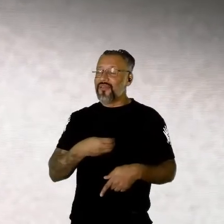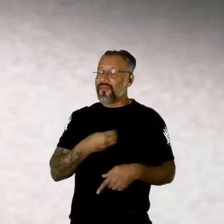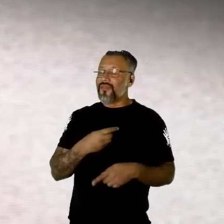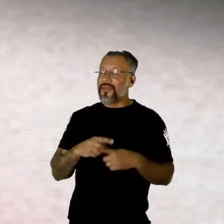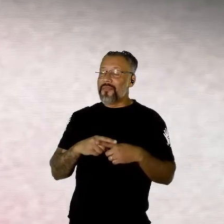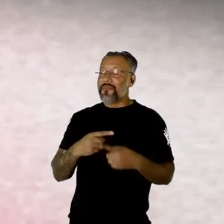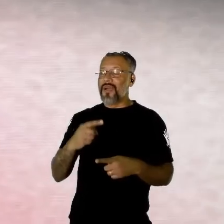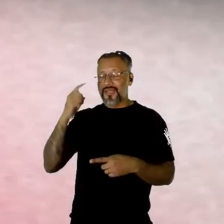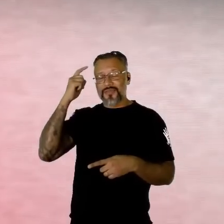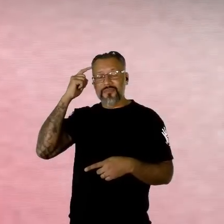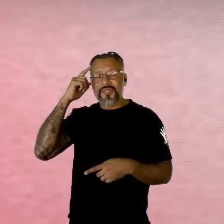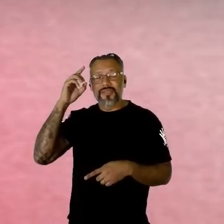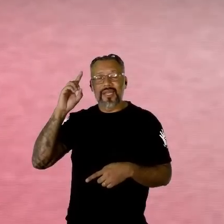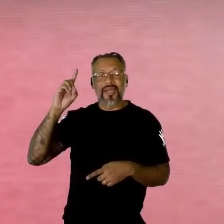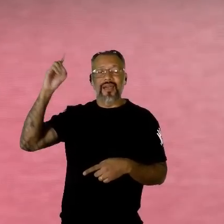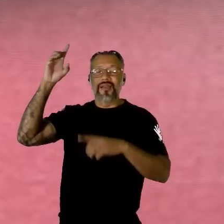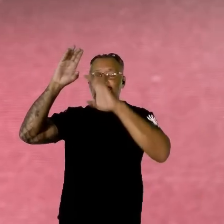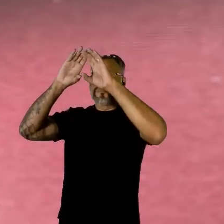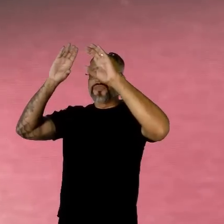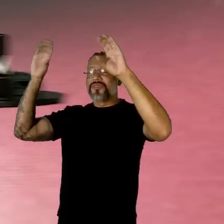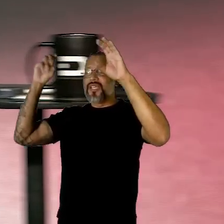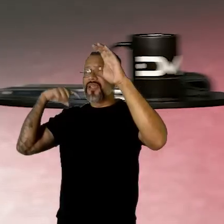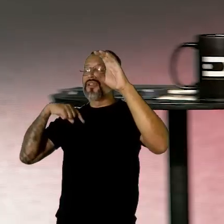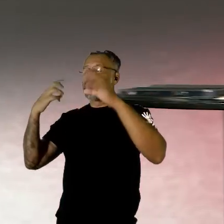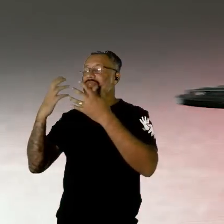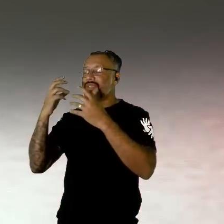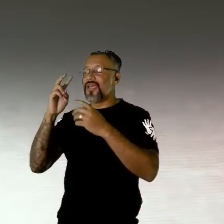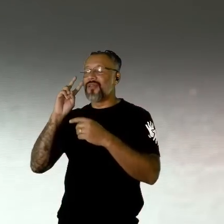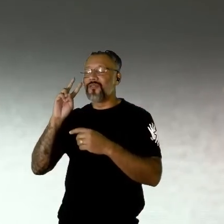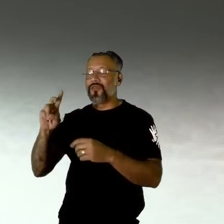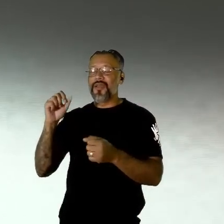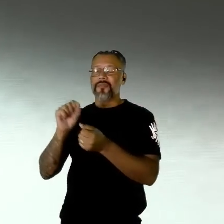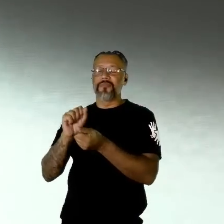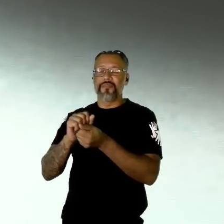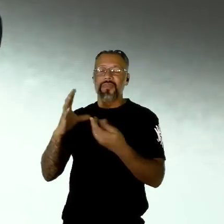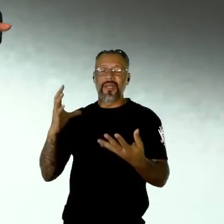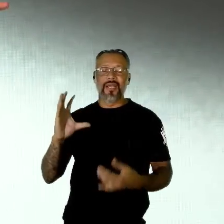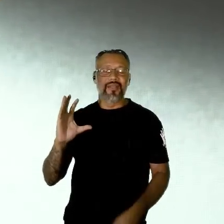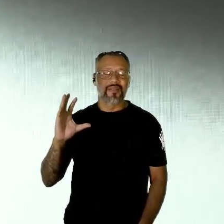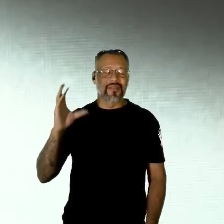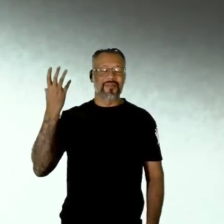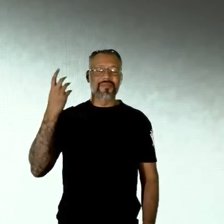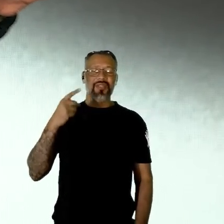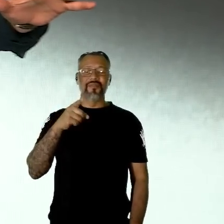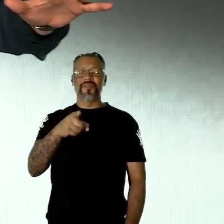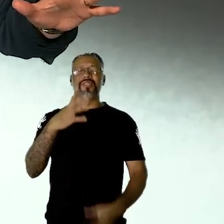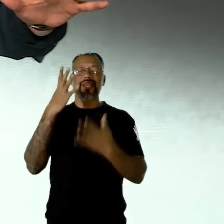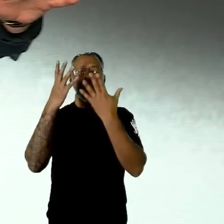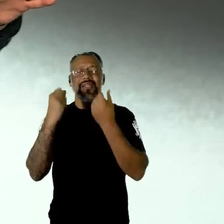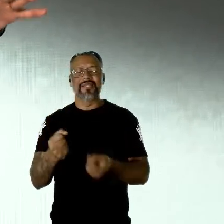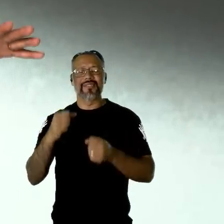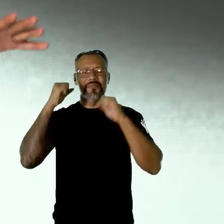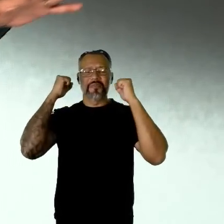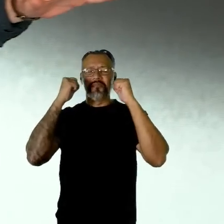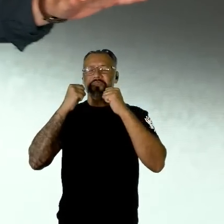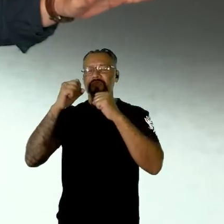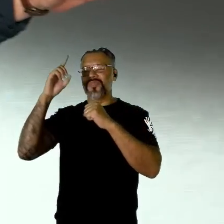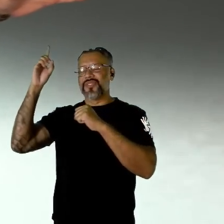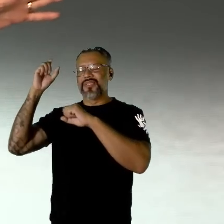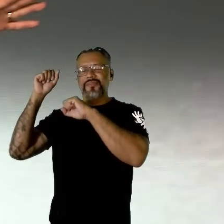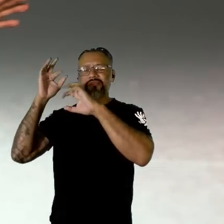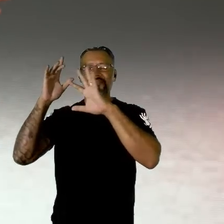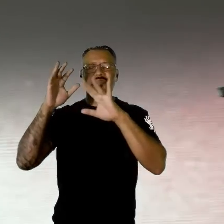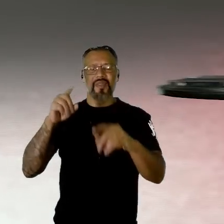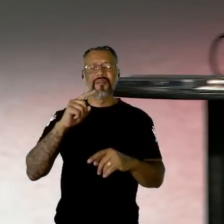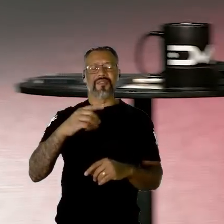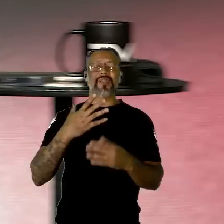eu quero ver milagre vai falando vai falando receba poder receba poder você que tava fraco você que tava abatido você que tava